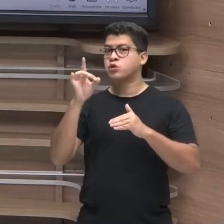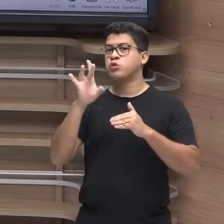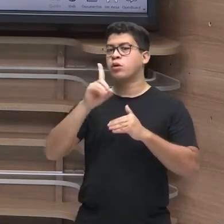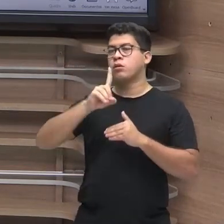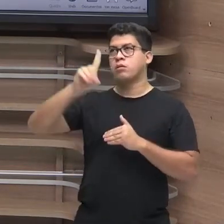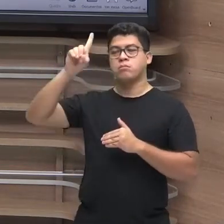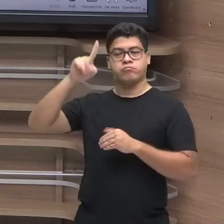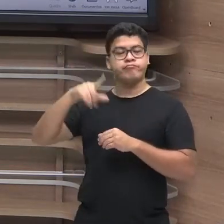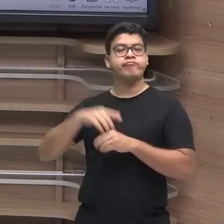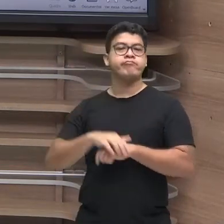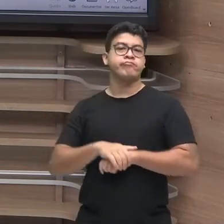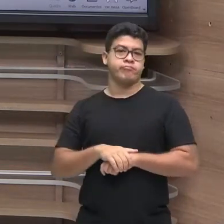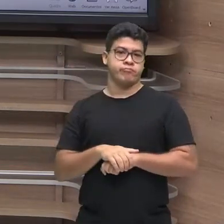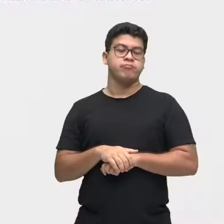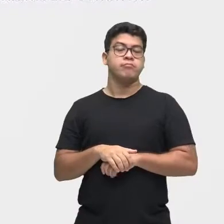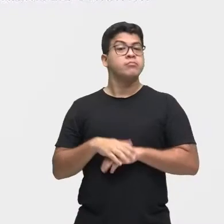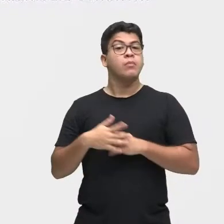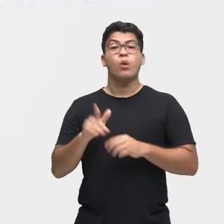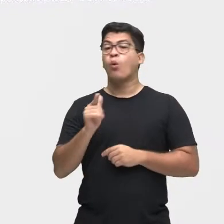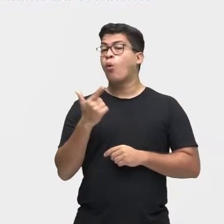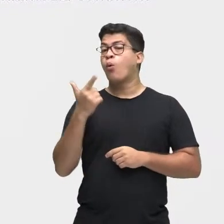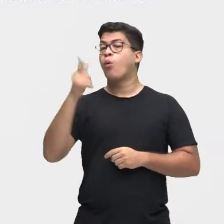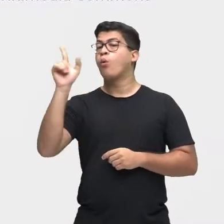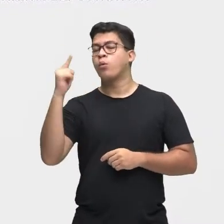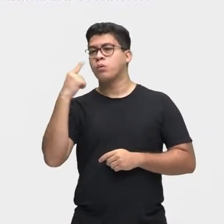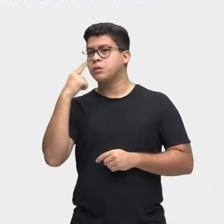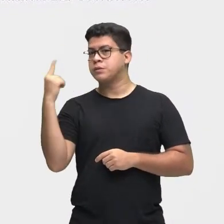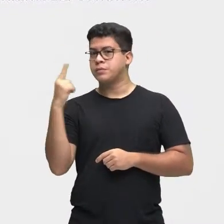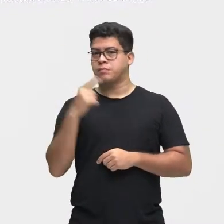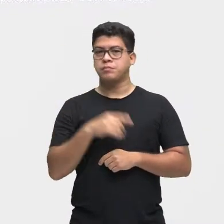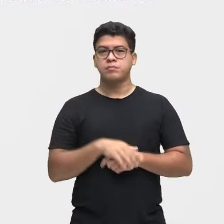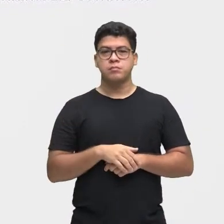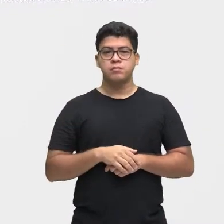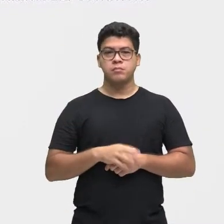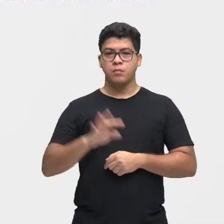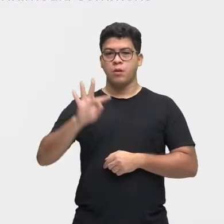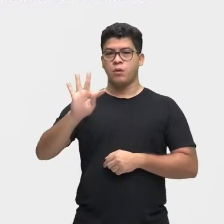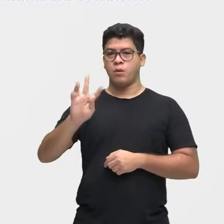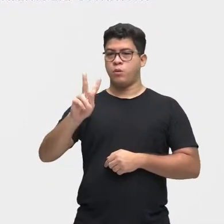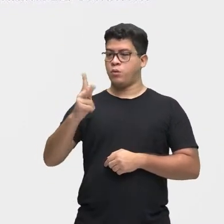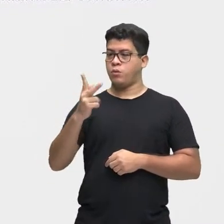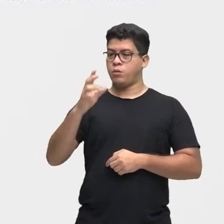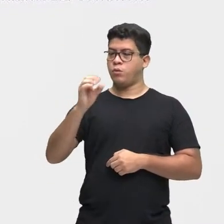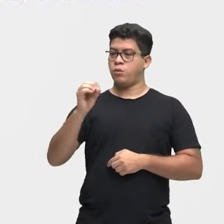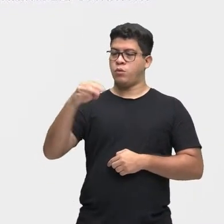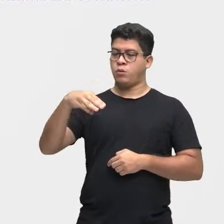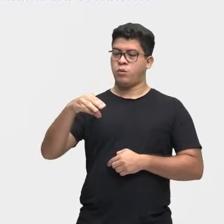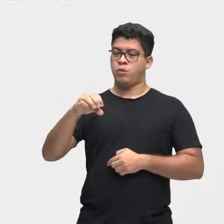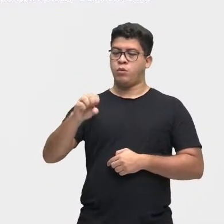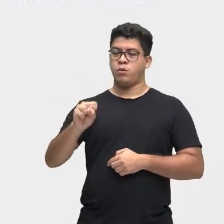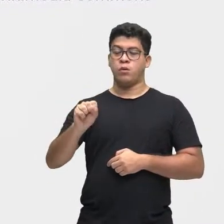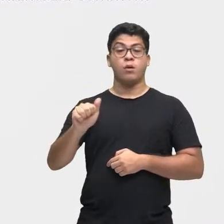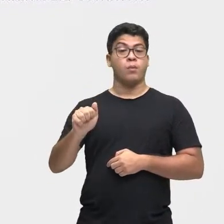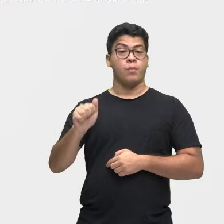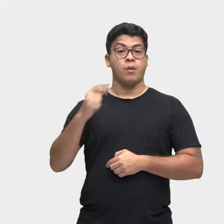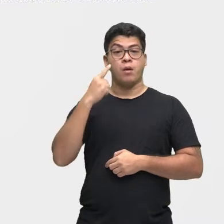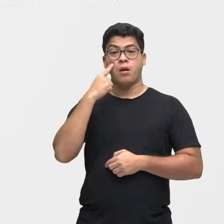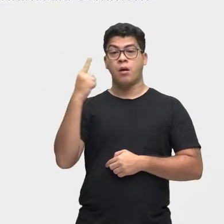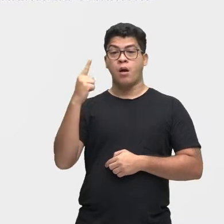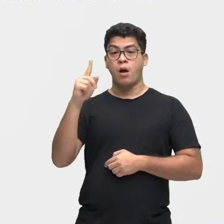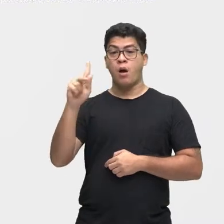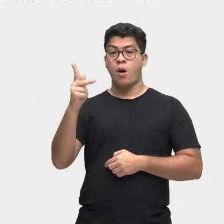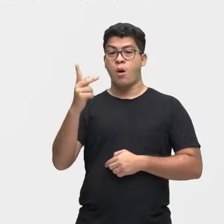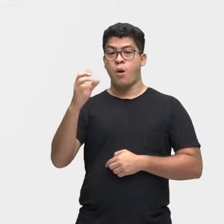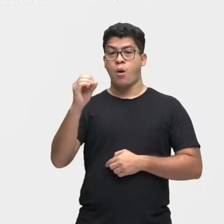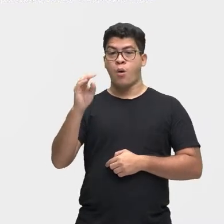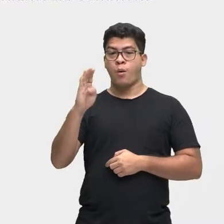certo? Vamos então a outro teórico desse período aí do absolutismo, que é o Thomas Hobbes, que ele diz o seguinte: